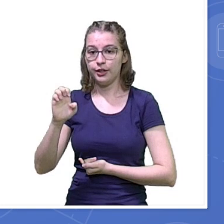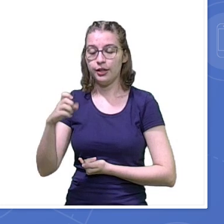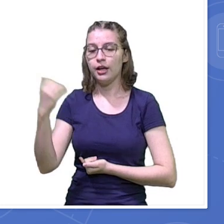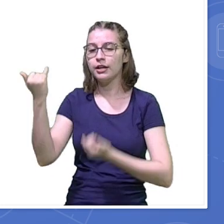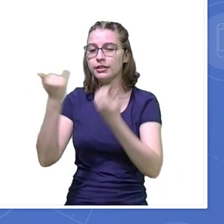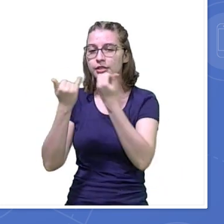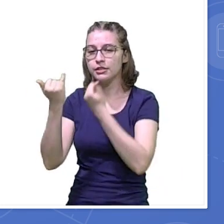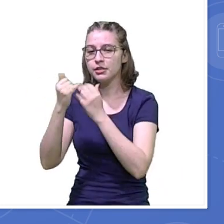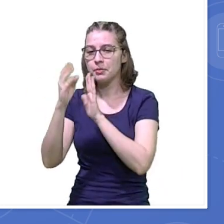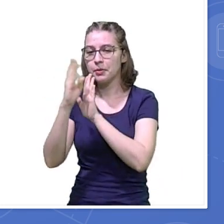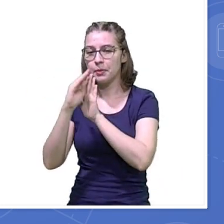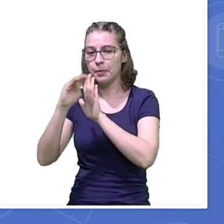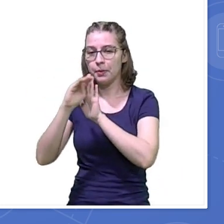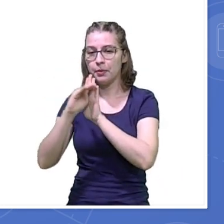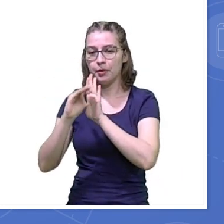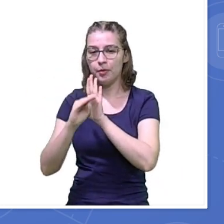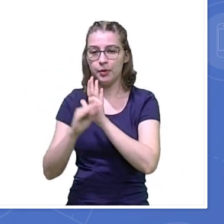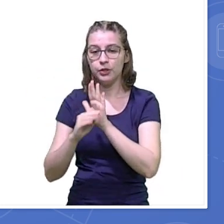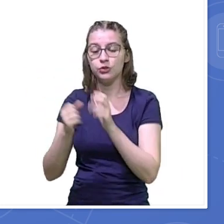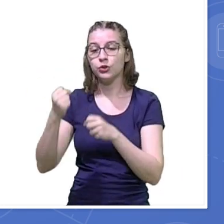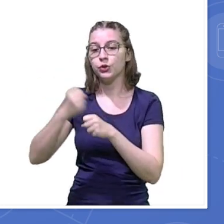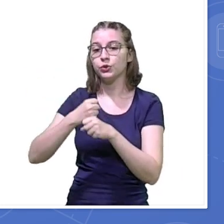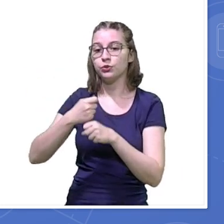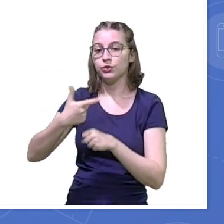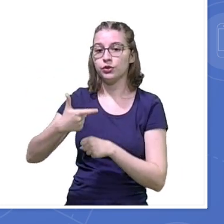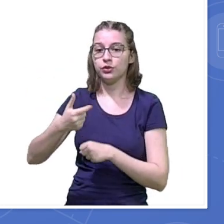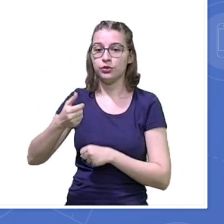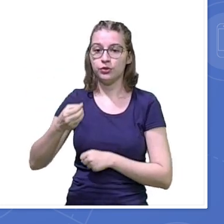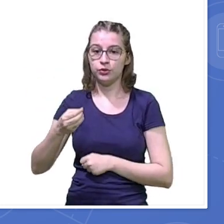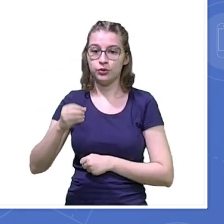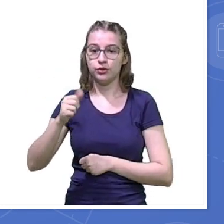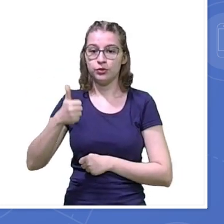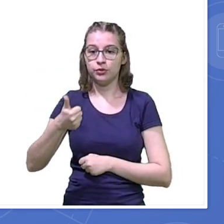muito recentes, né? Que a laranja aí tem